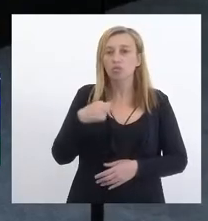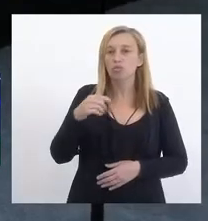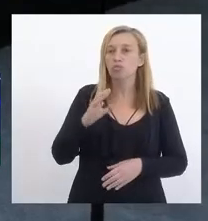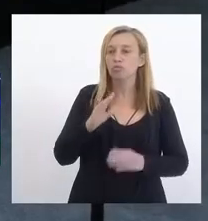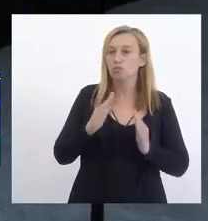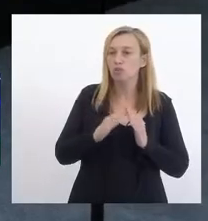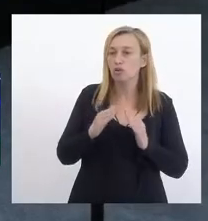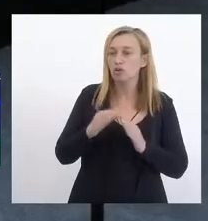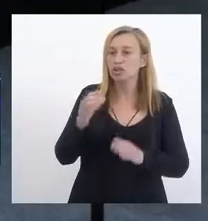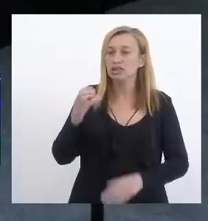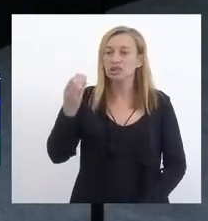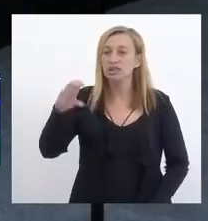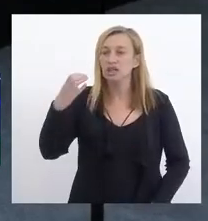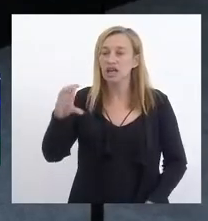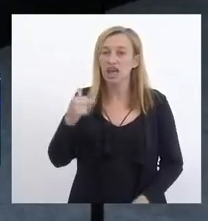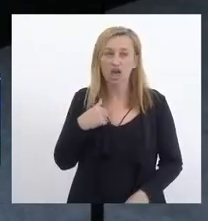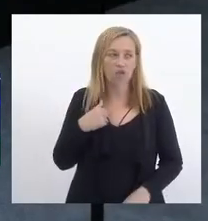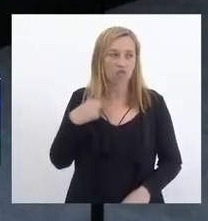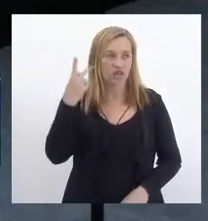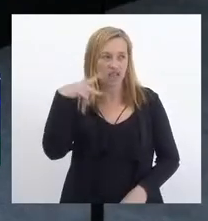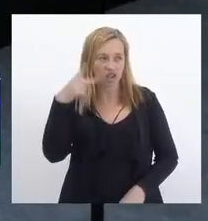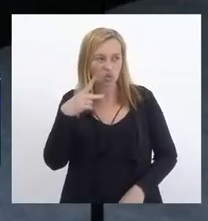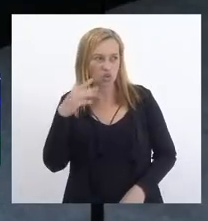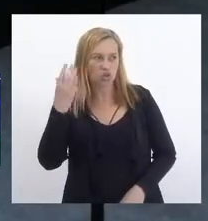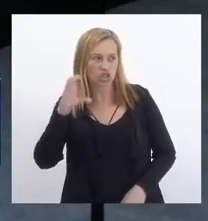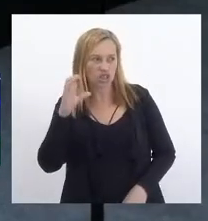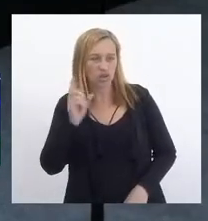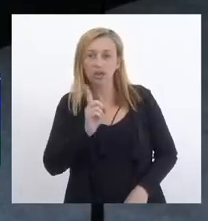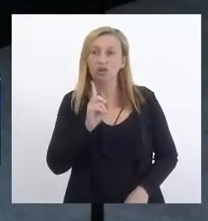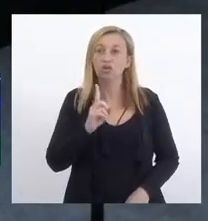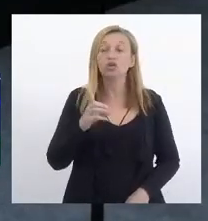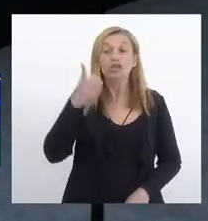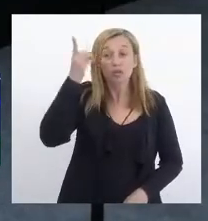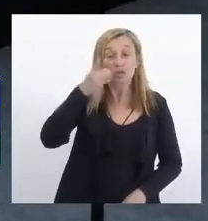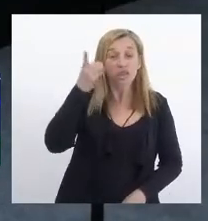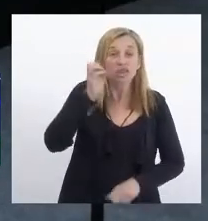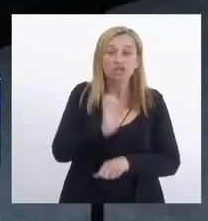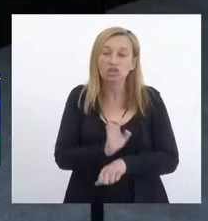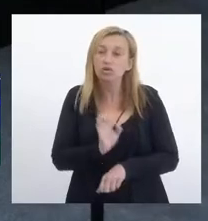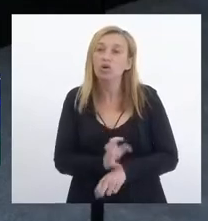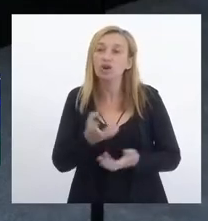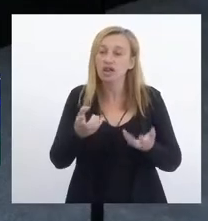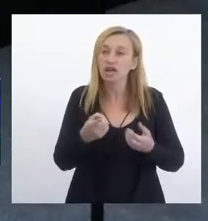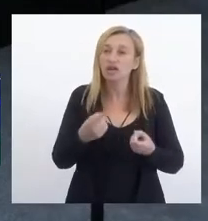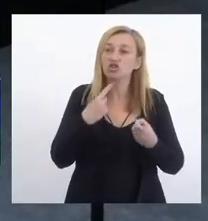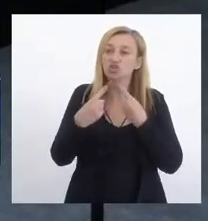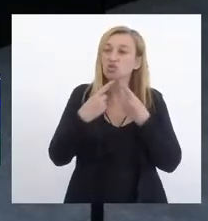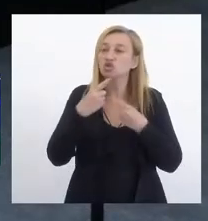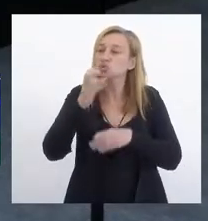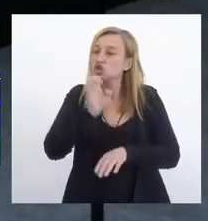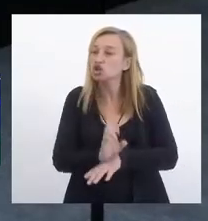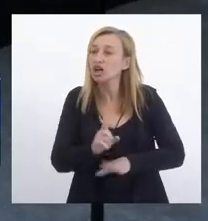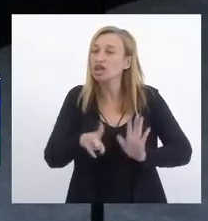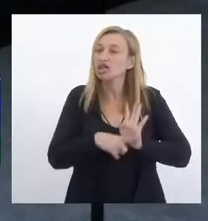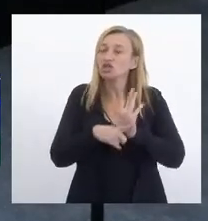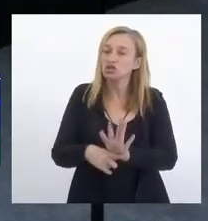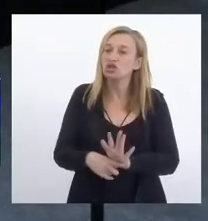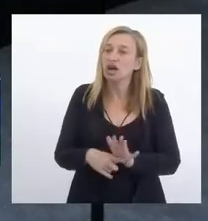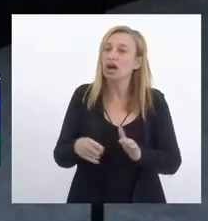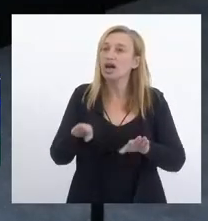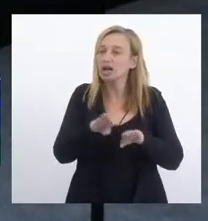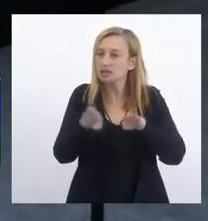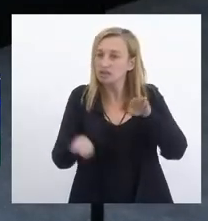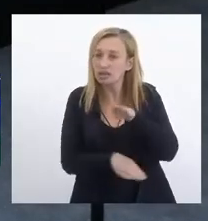mas eu falei, eu não sou vereador de Niterói na Alerj, eu sou deputado estadual. Eu quero fazer os debates do Estado, ajudar a enfrentar as